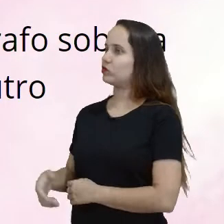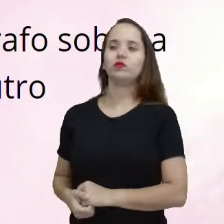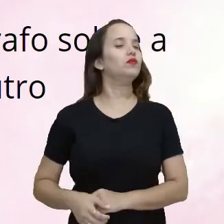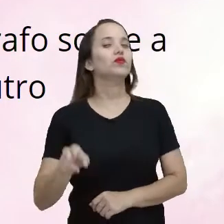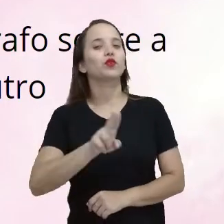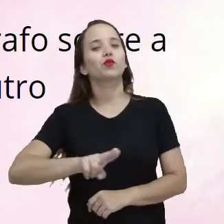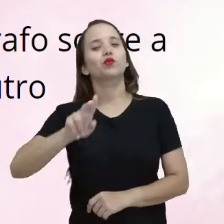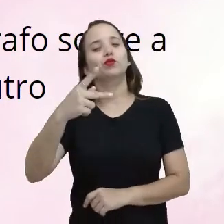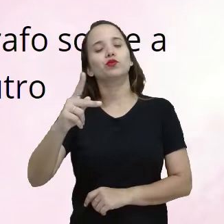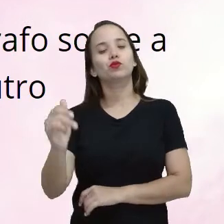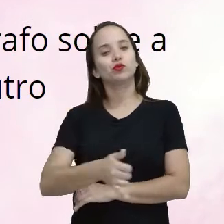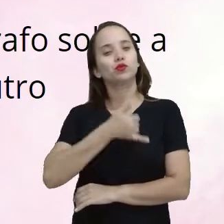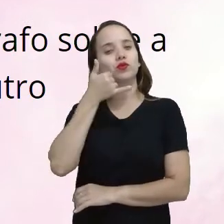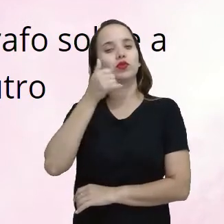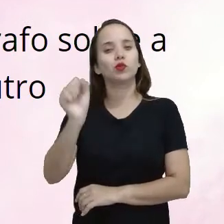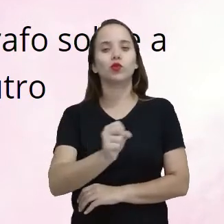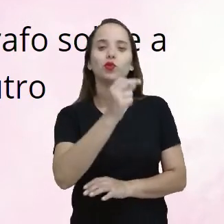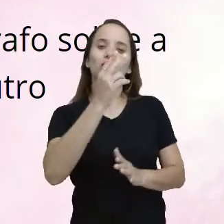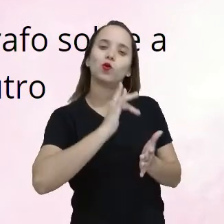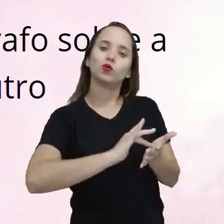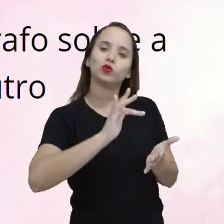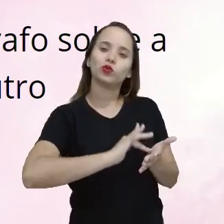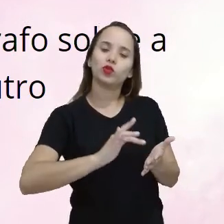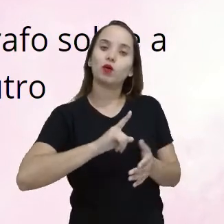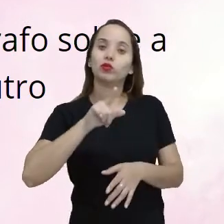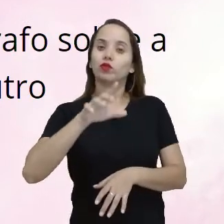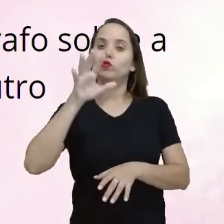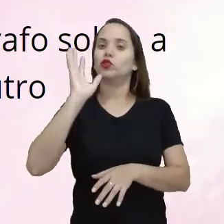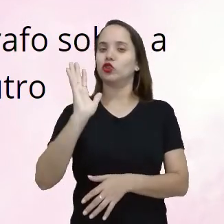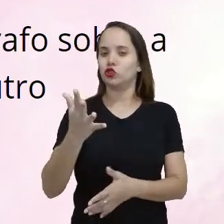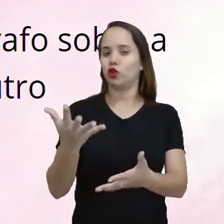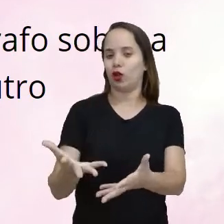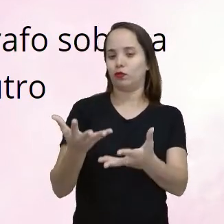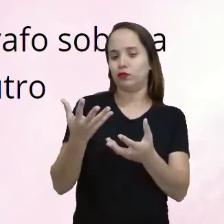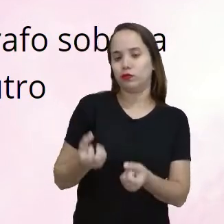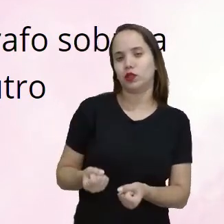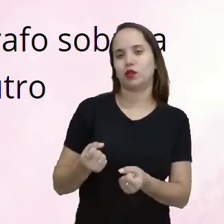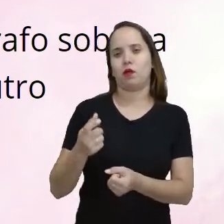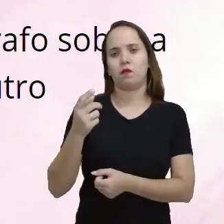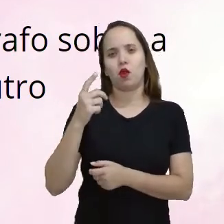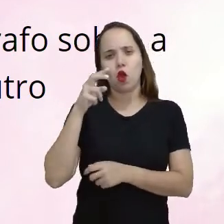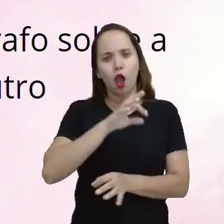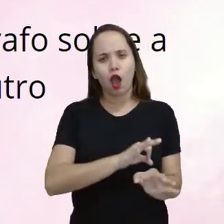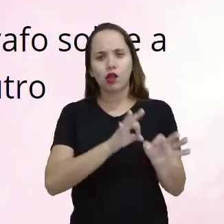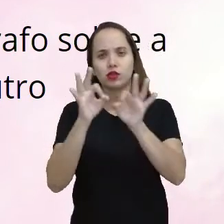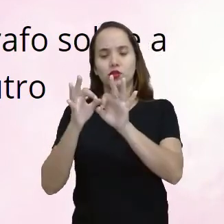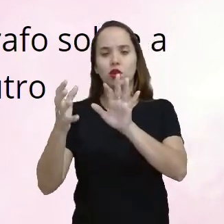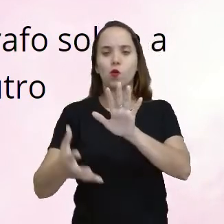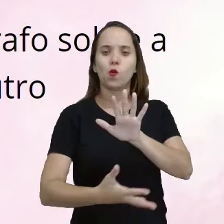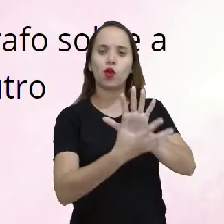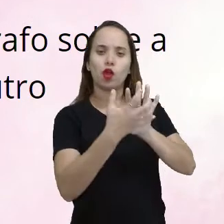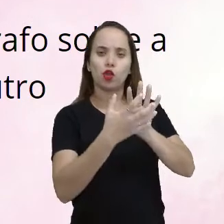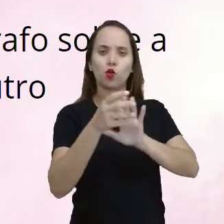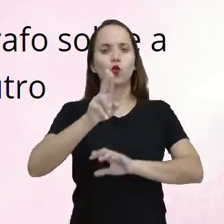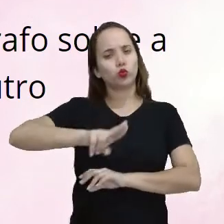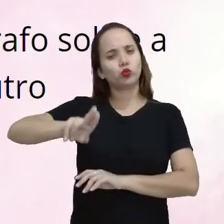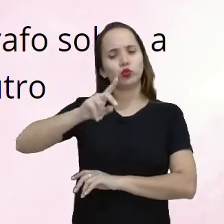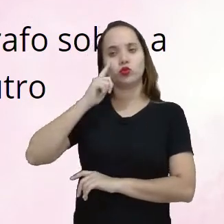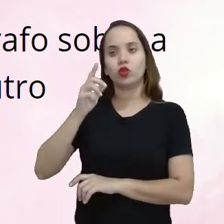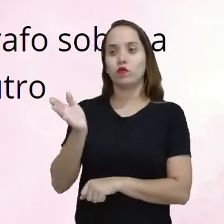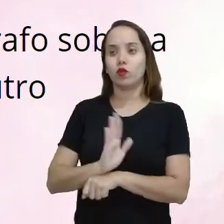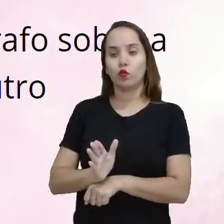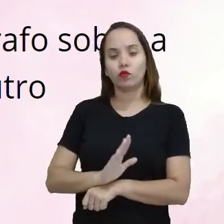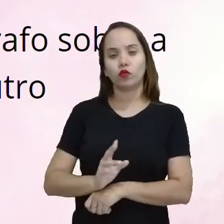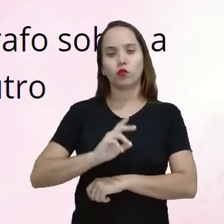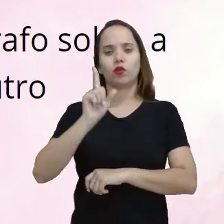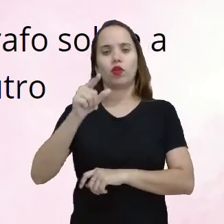aproxima aí seu celular ou seu tablet que você aí recebeu, né? Vejam esse QR Code. Então vocês vão assistir esse curta chamado